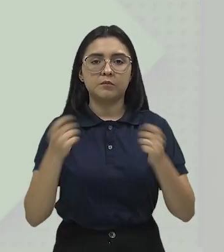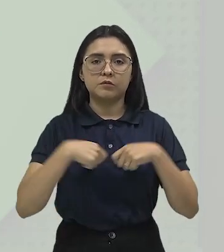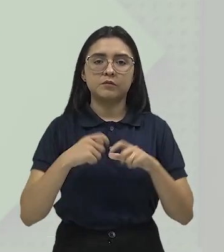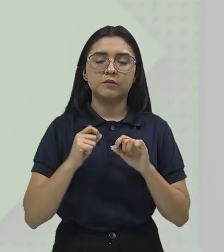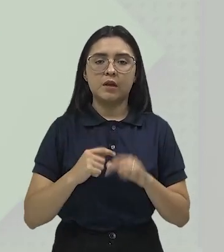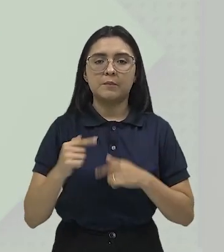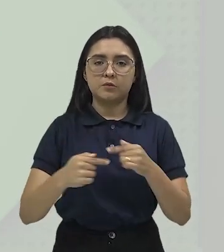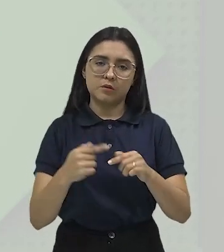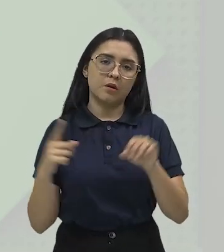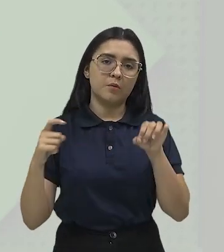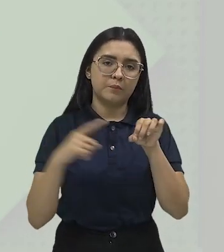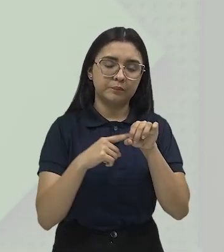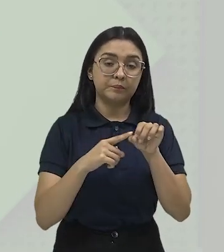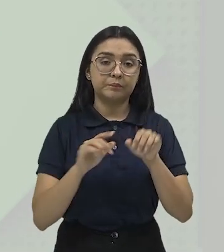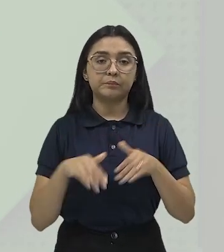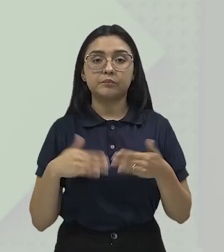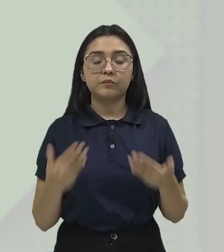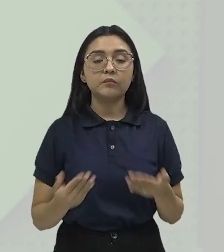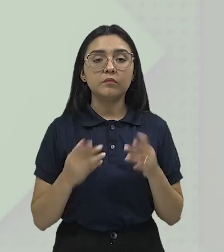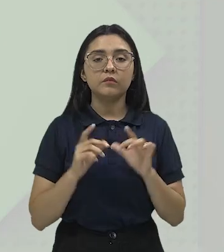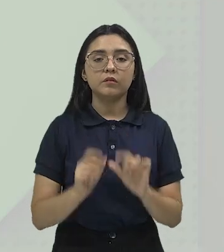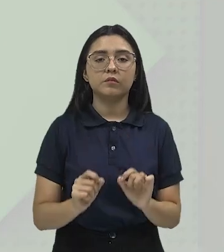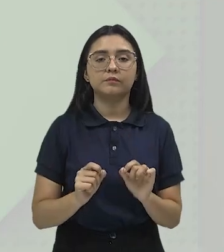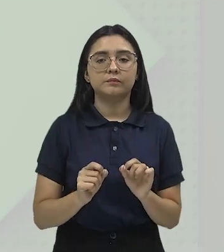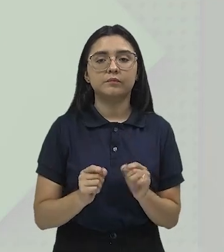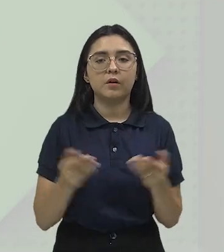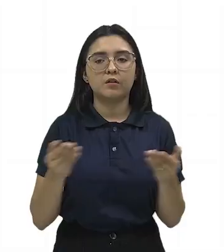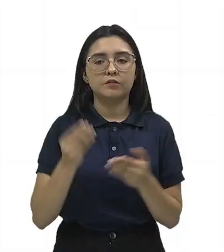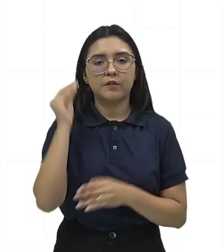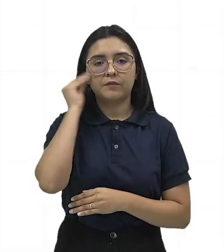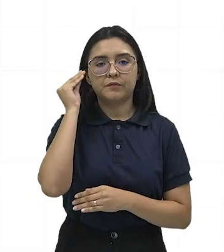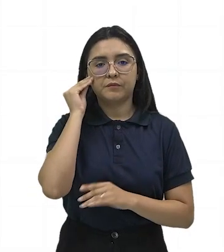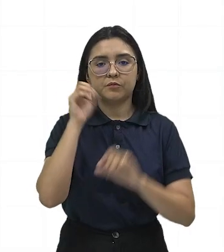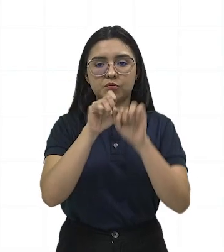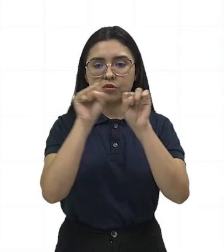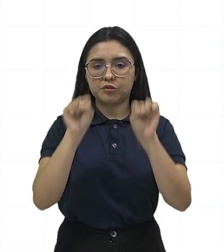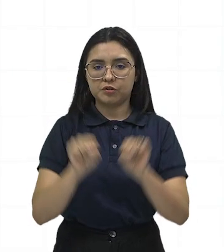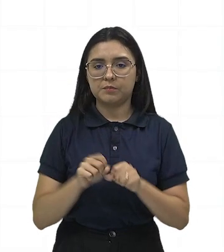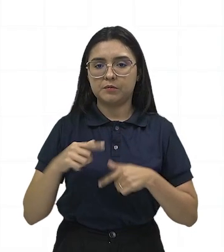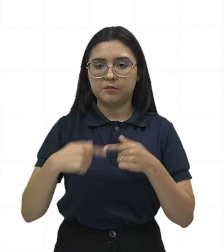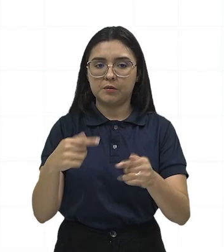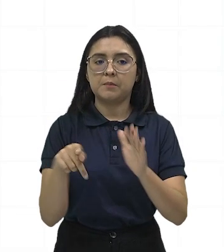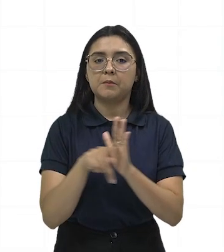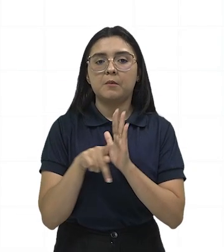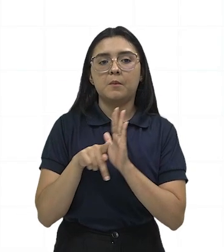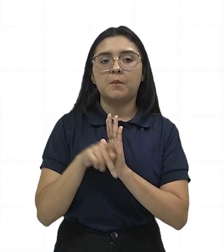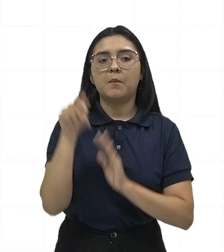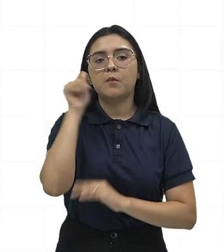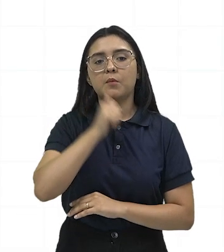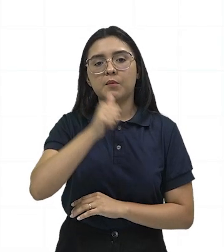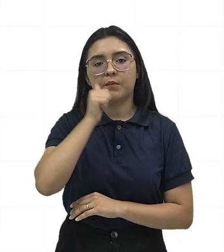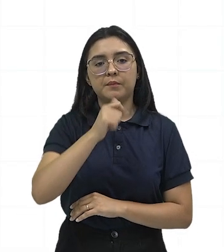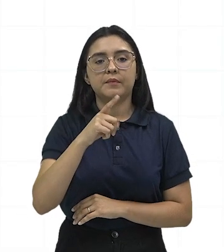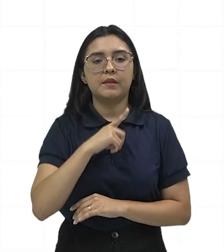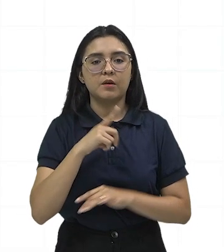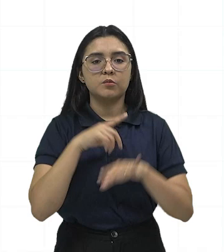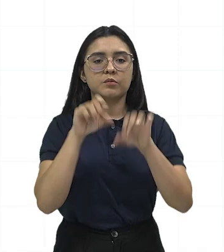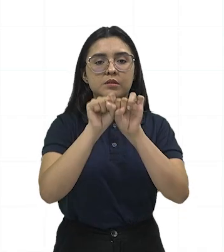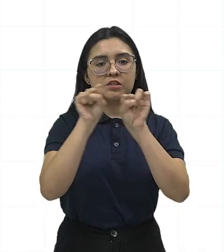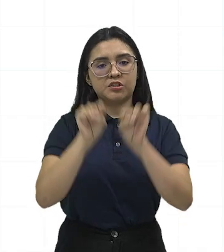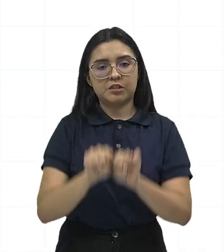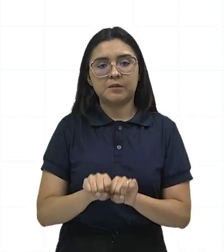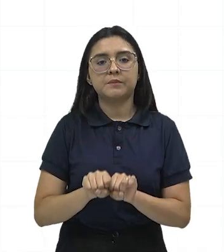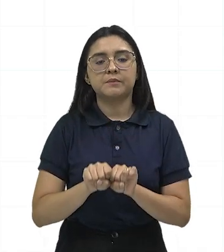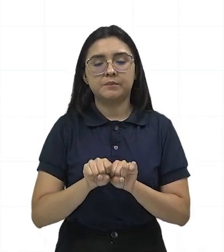reprodução. E a gente vê aí sobre o aparelho reprodutor feminino, a gente vai recapitular, que existe um sistema,